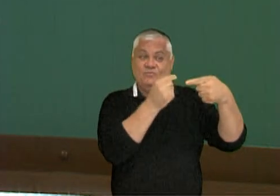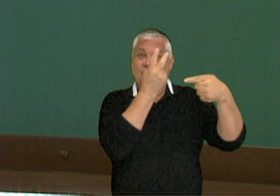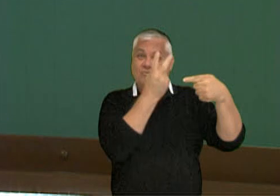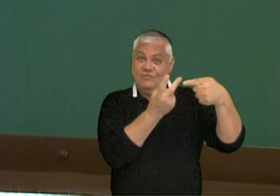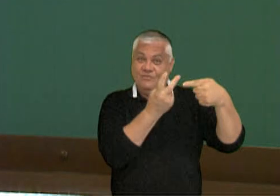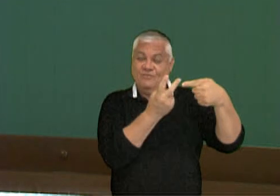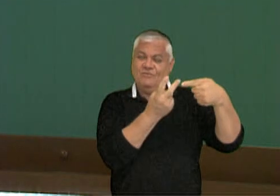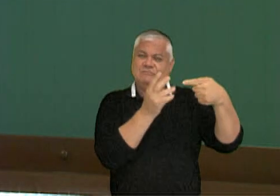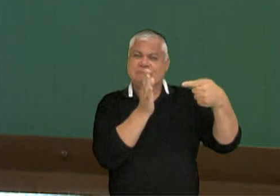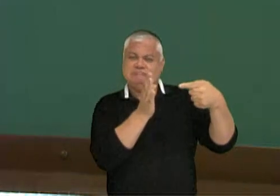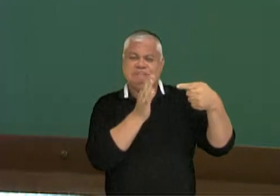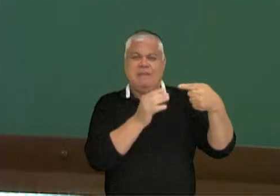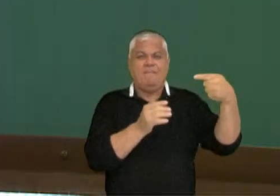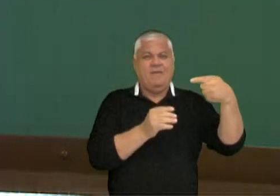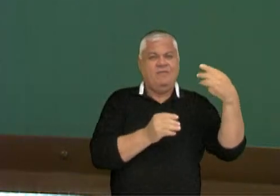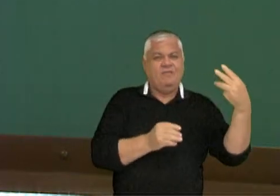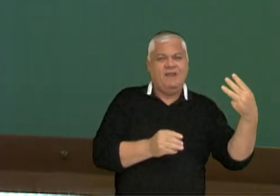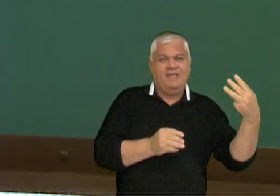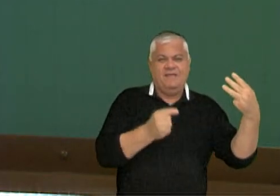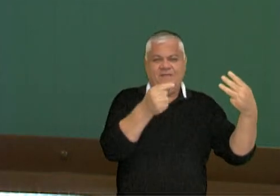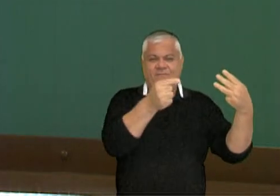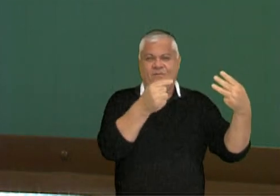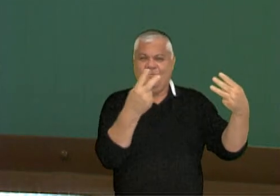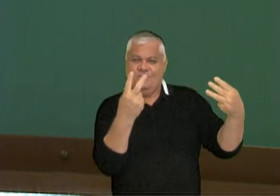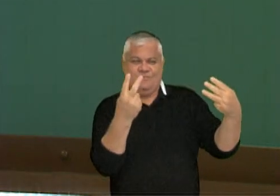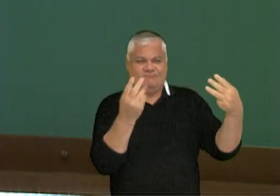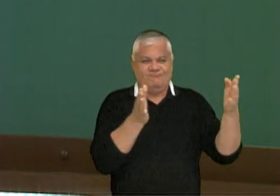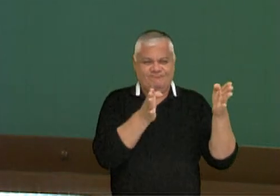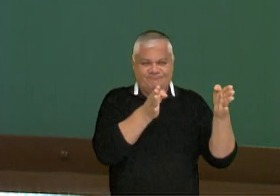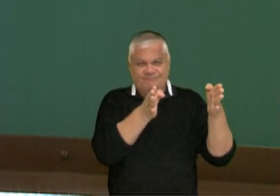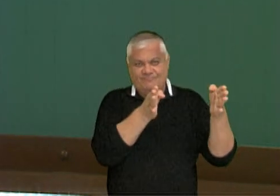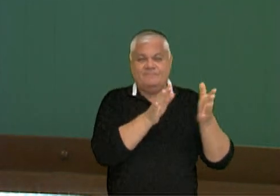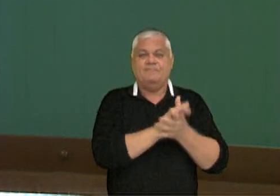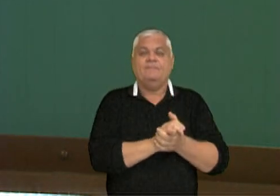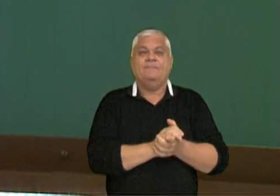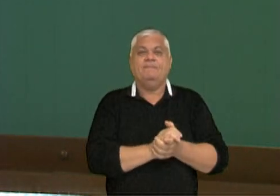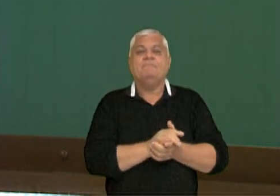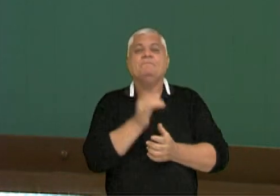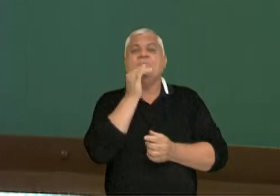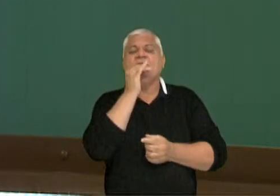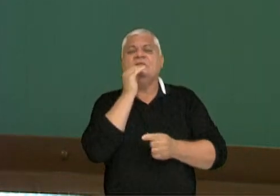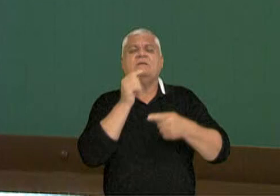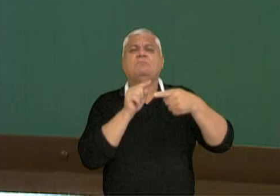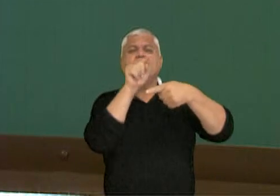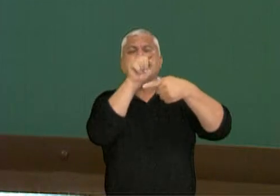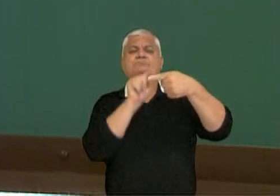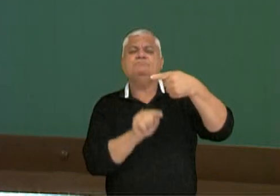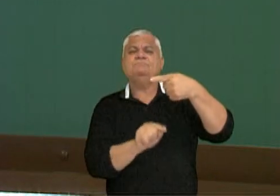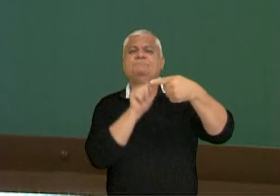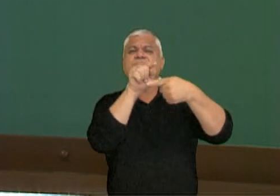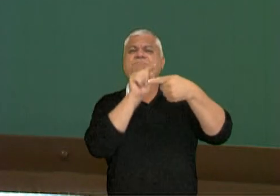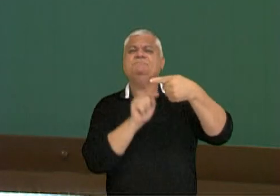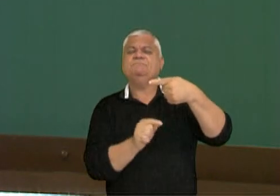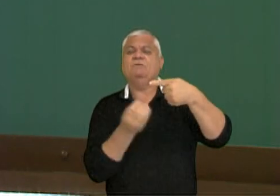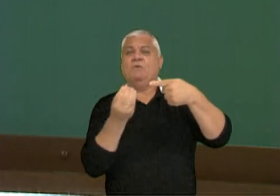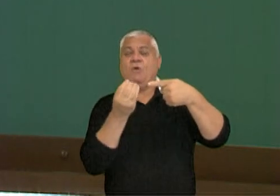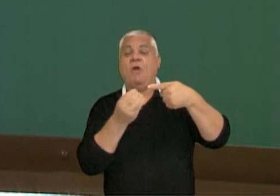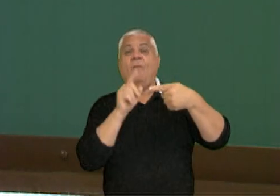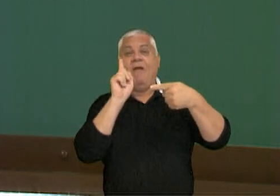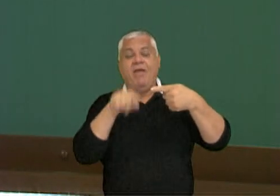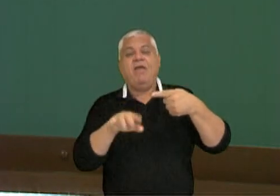menos 3 e menos 2, ok? E no caso da fração? No caso da fração, o